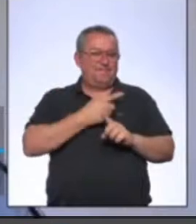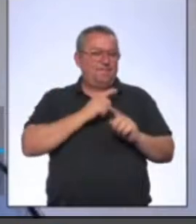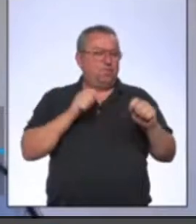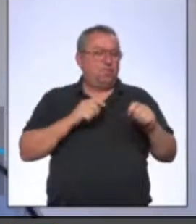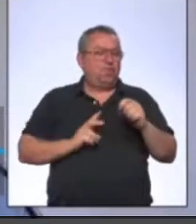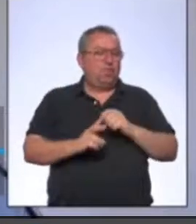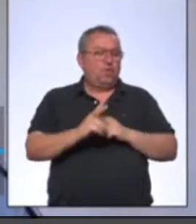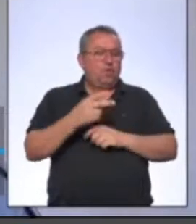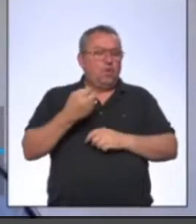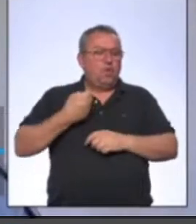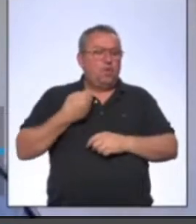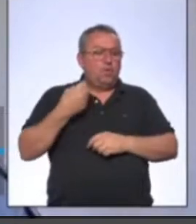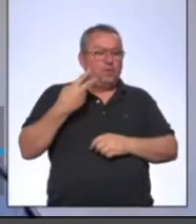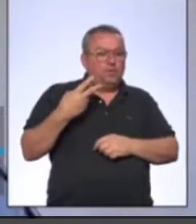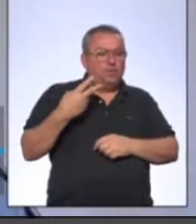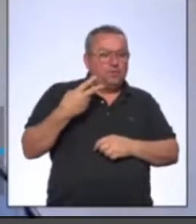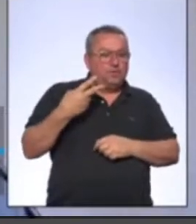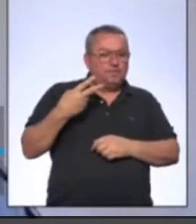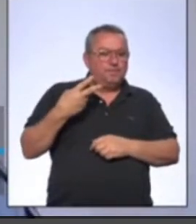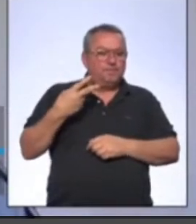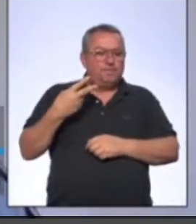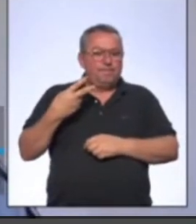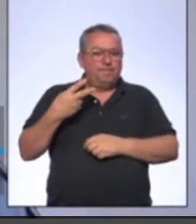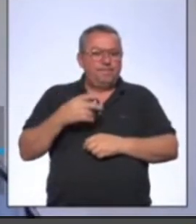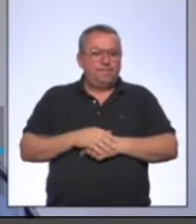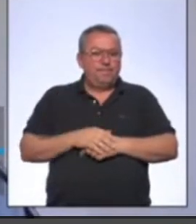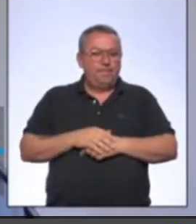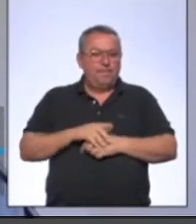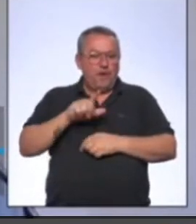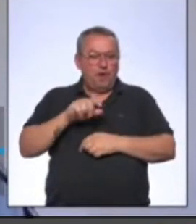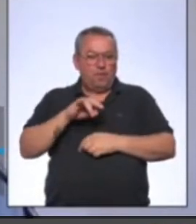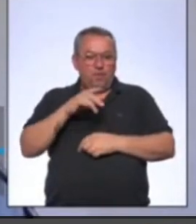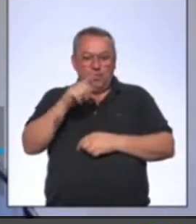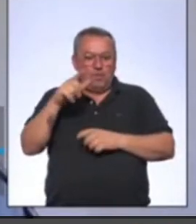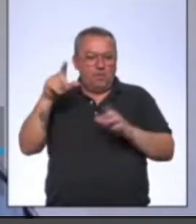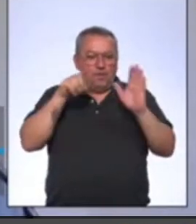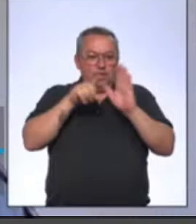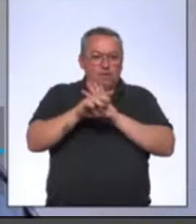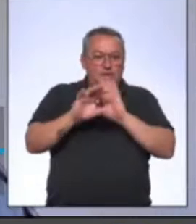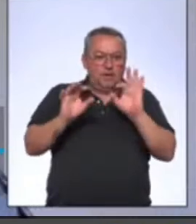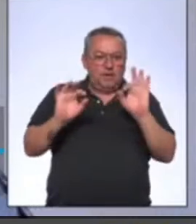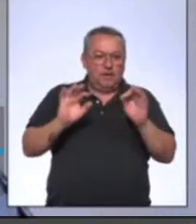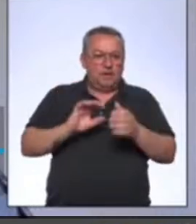para o item 2 se a Lourdes não tiver nenhuma pergunta.